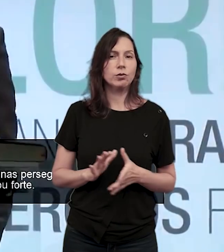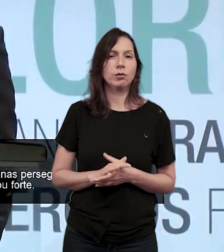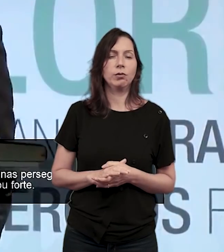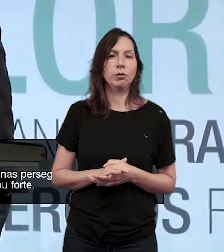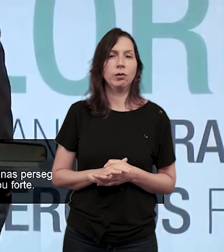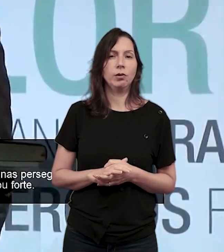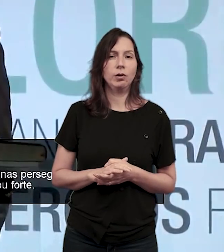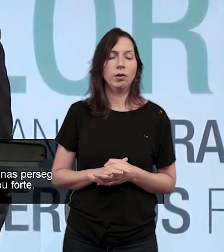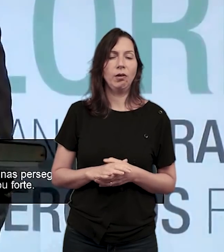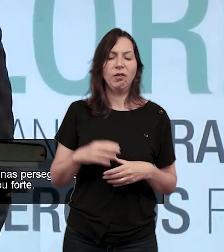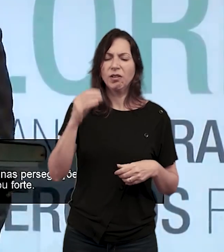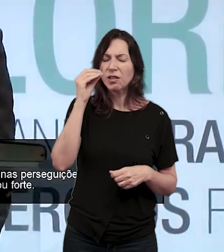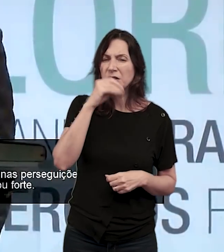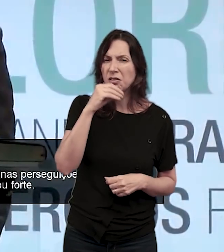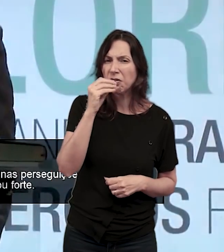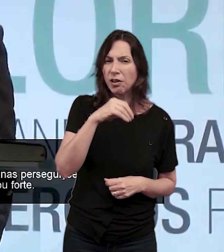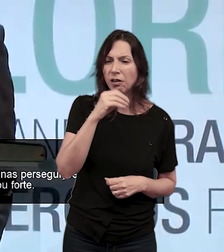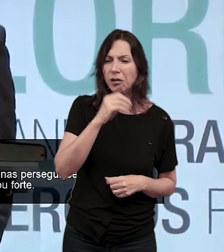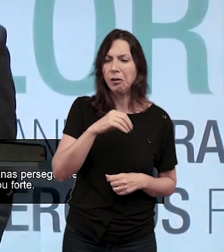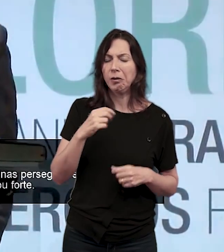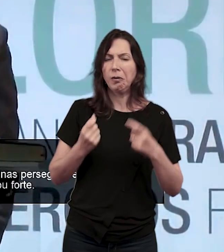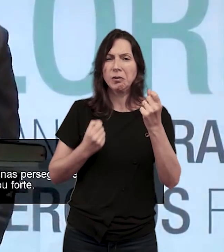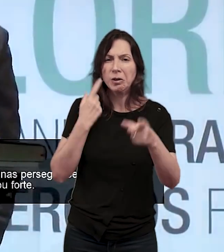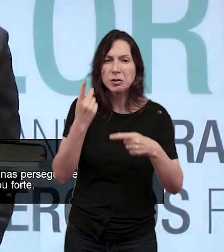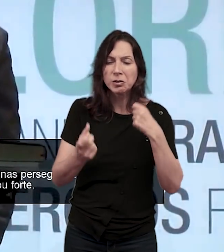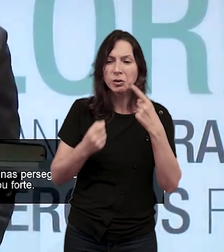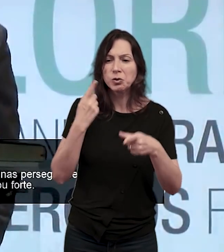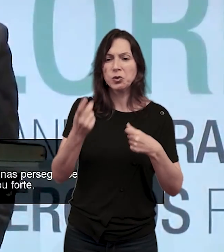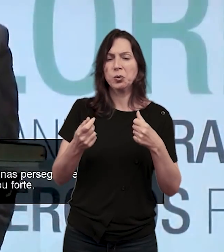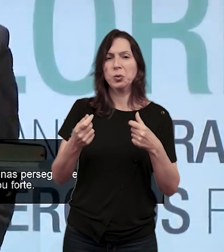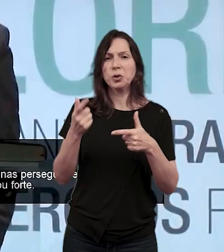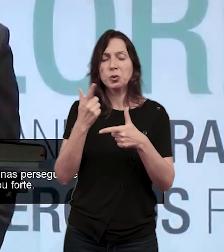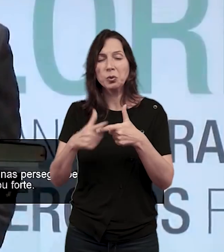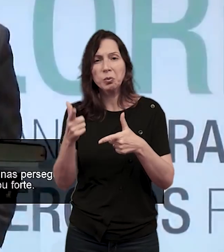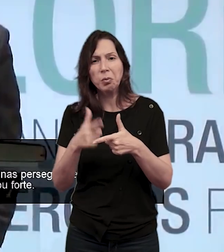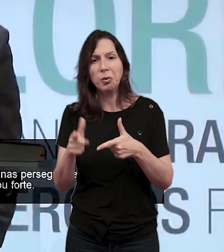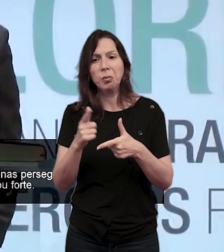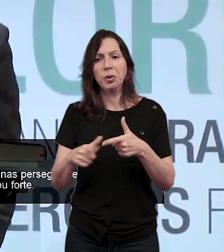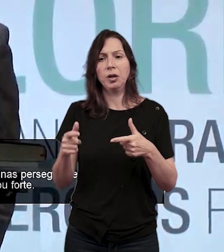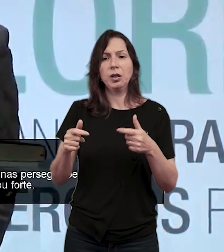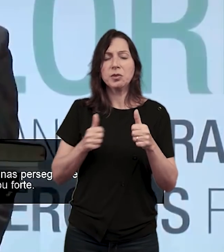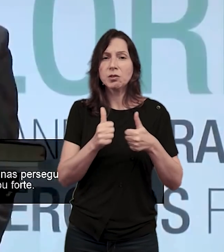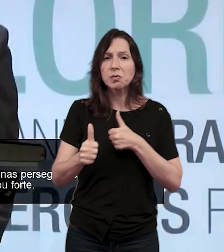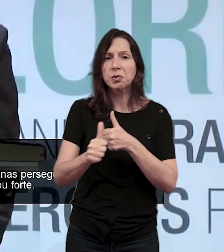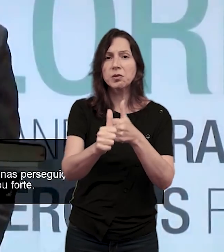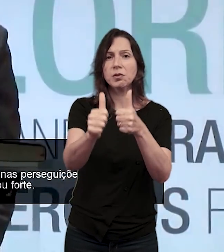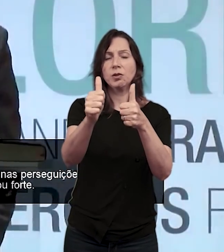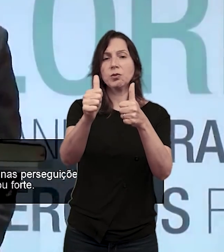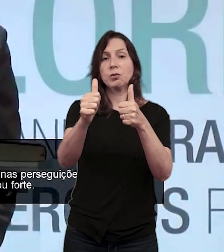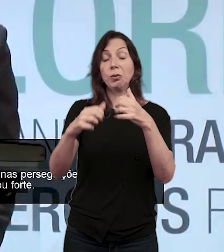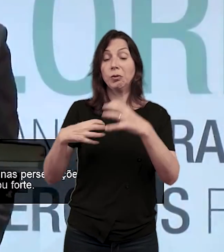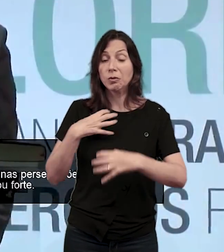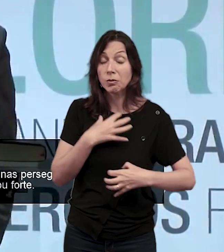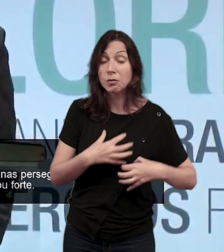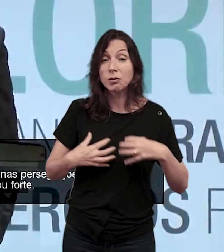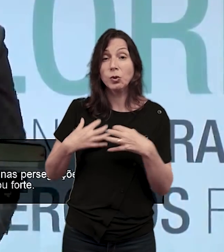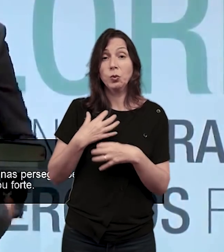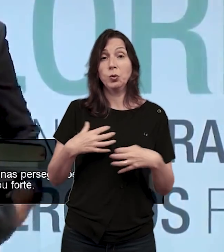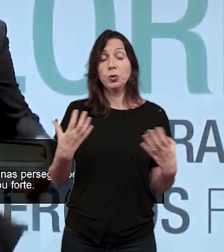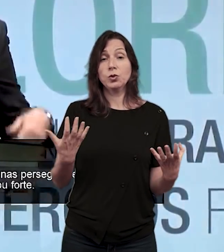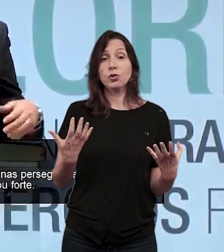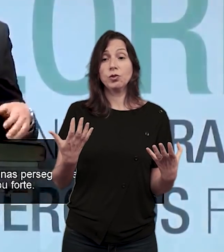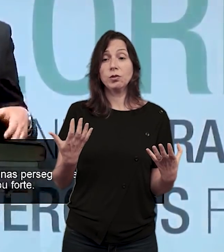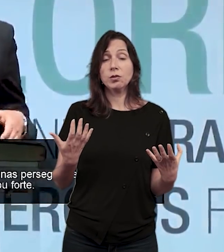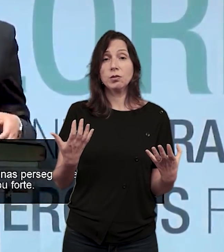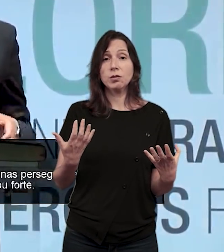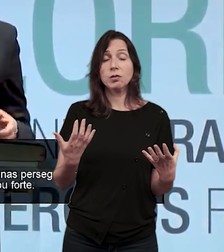Prazer nas fraquezas, prazer nas injúrias, prazer nas necessidades, prazer nas perseguições, prazer nas angústias.